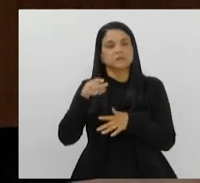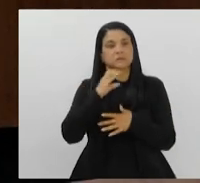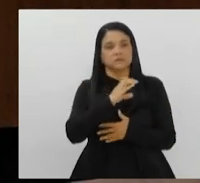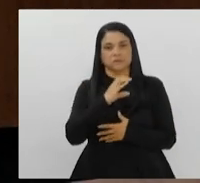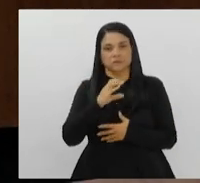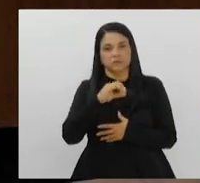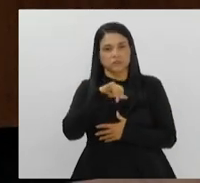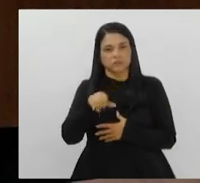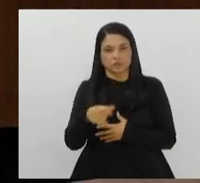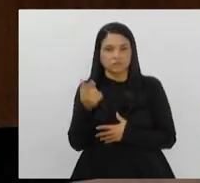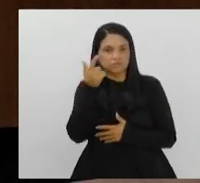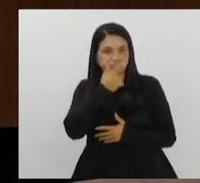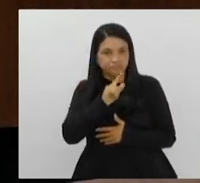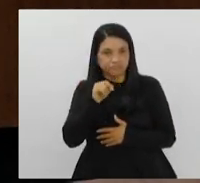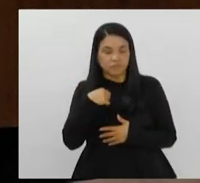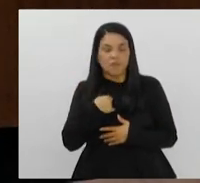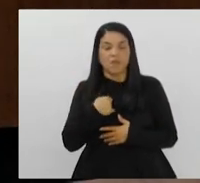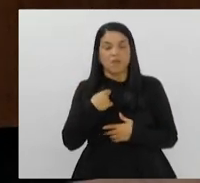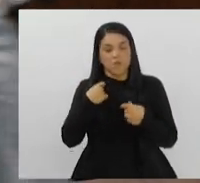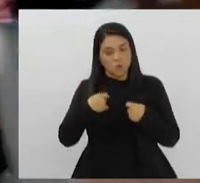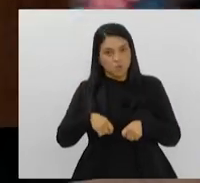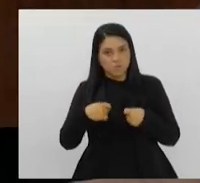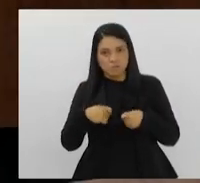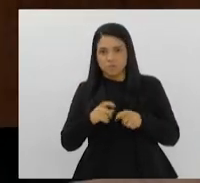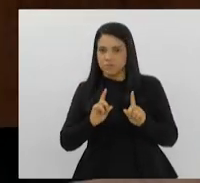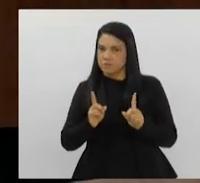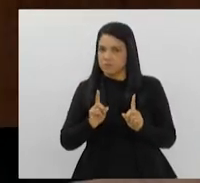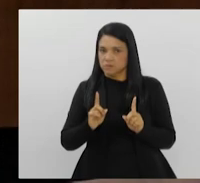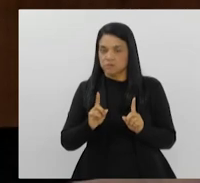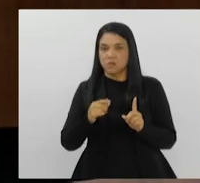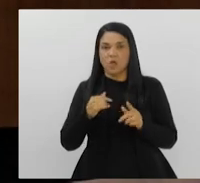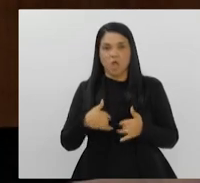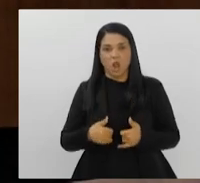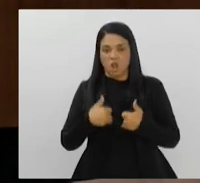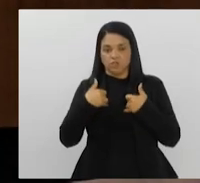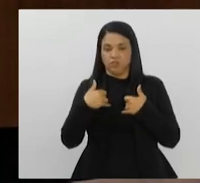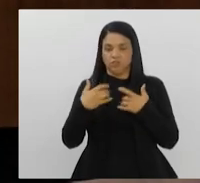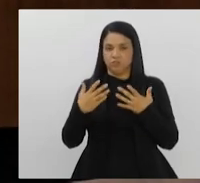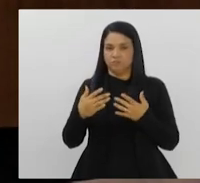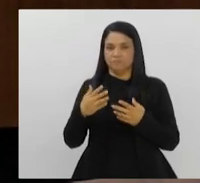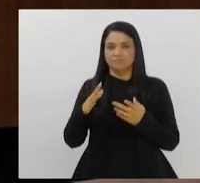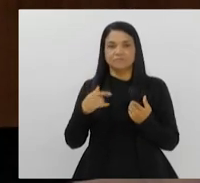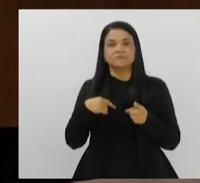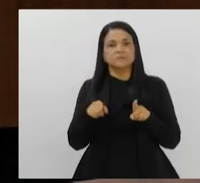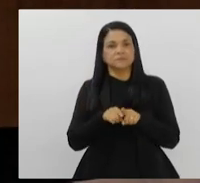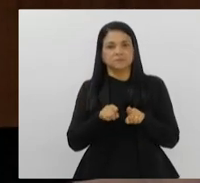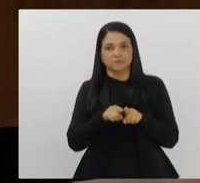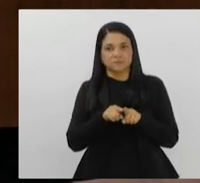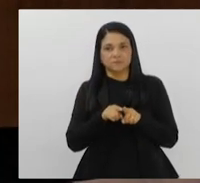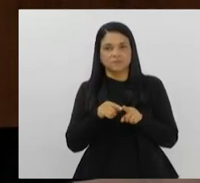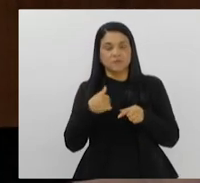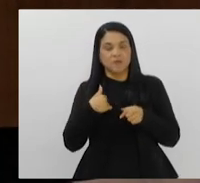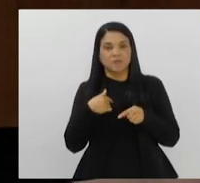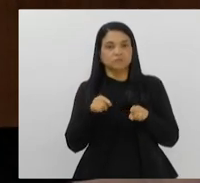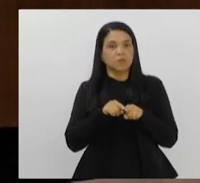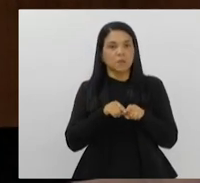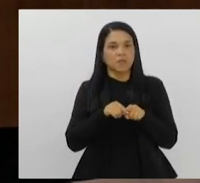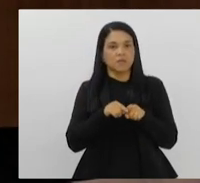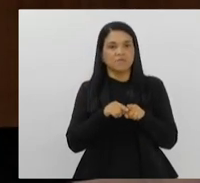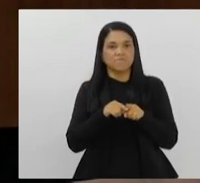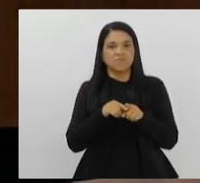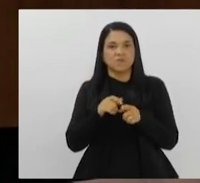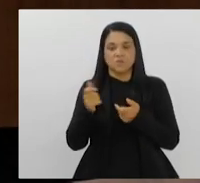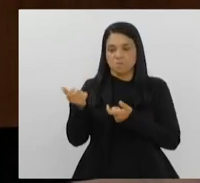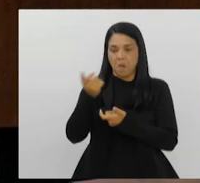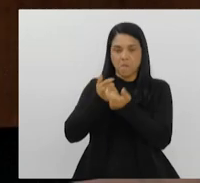Tenho tido, não que eu precise disso, não vivo de elogios, mas também, por outro lado, também não me afronto com as vaias.